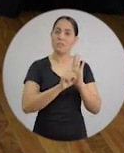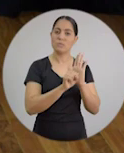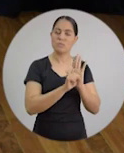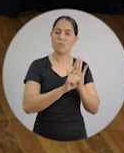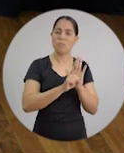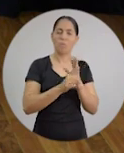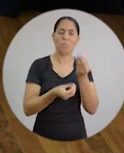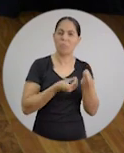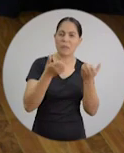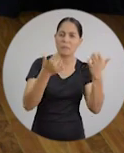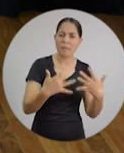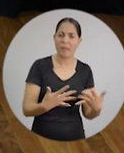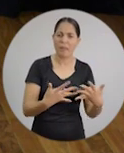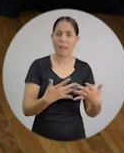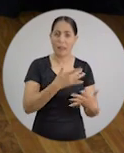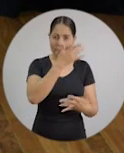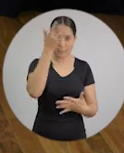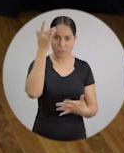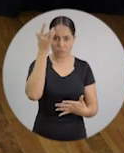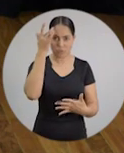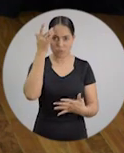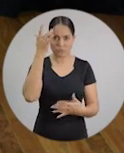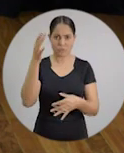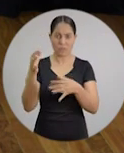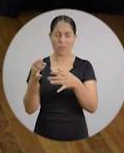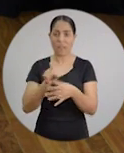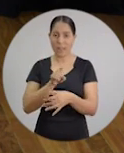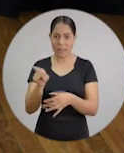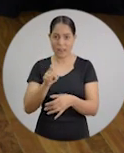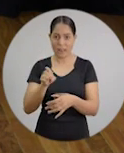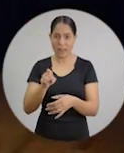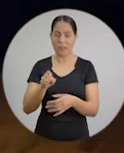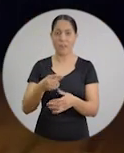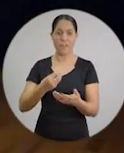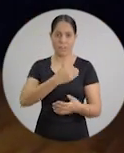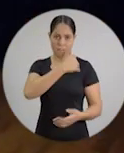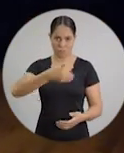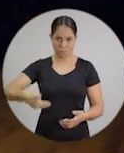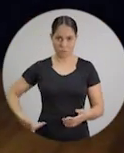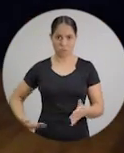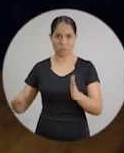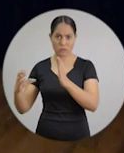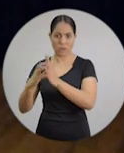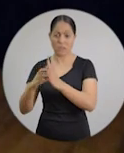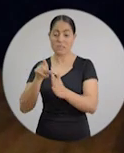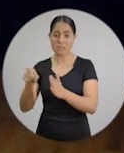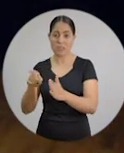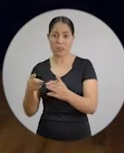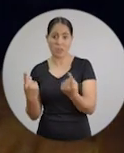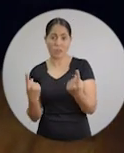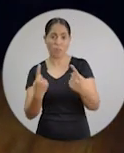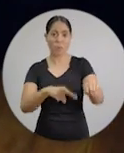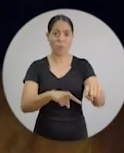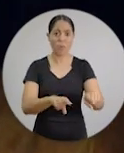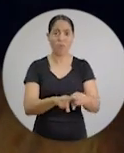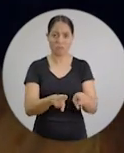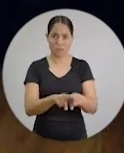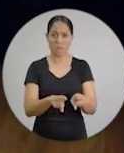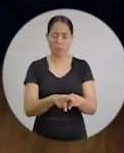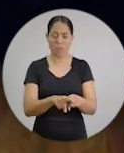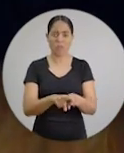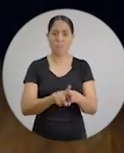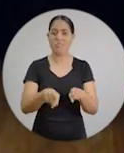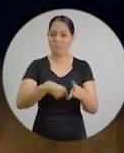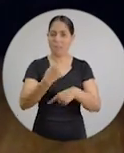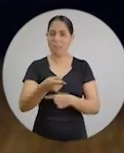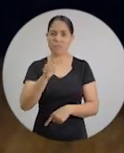E ano passado, inclusive, foi aprovada uma súmula no sentido de que aquela autoridade pública que pratica durante sua vida